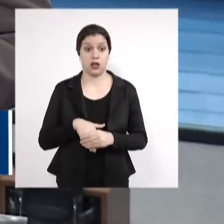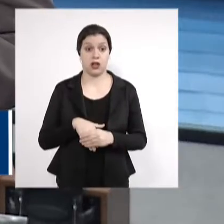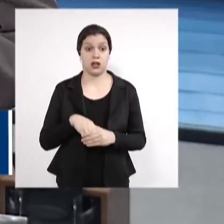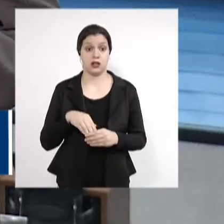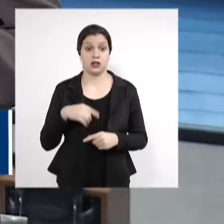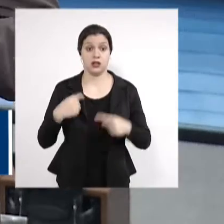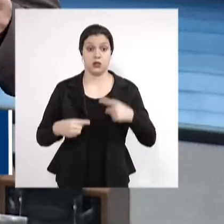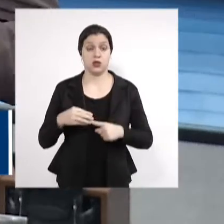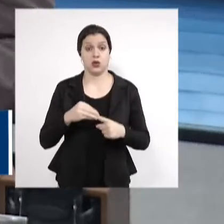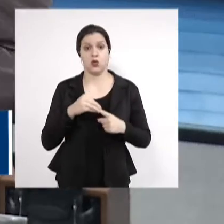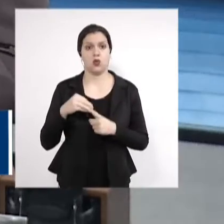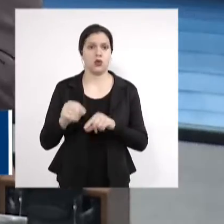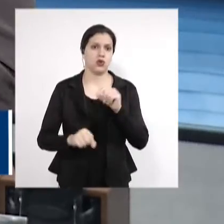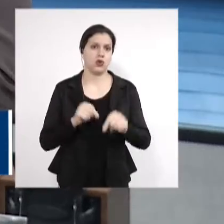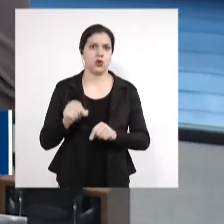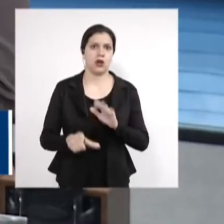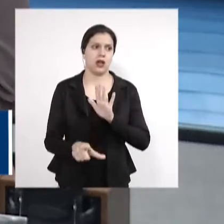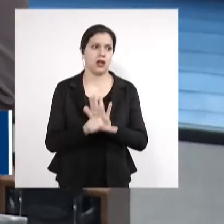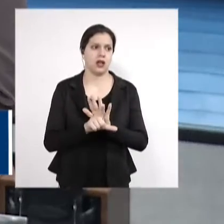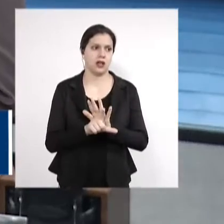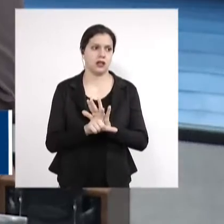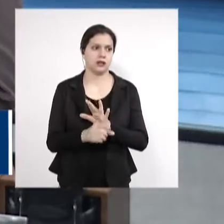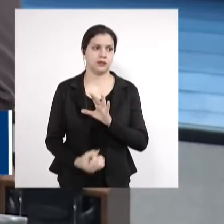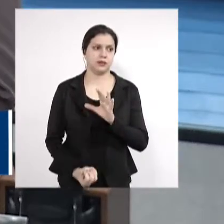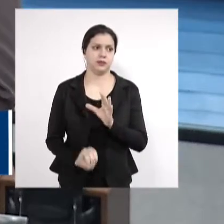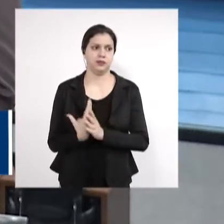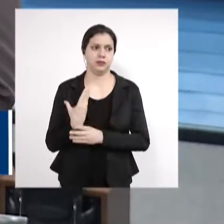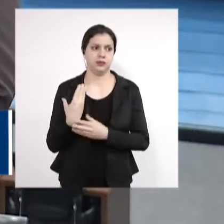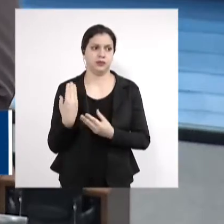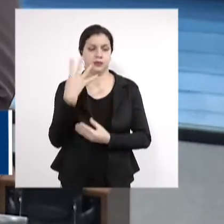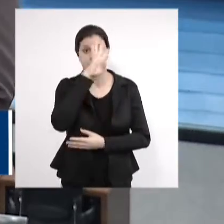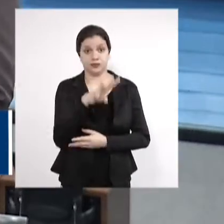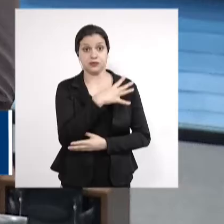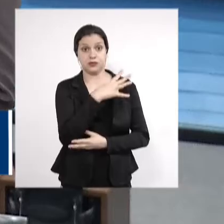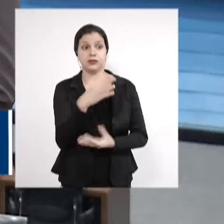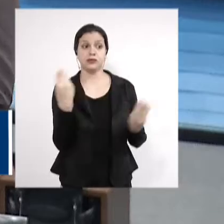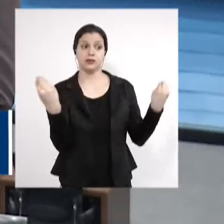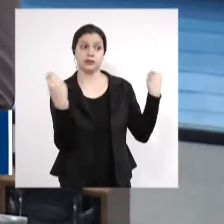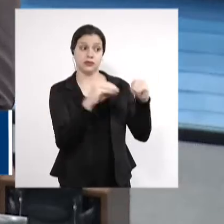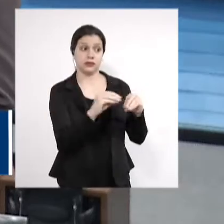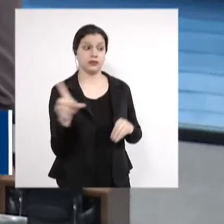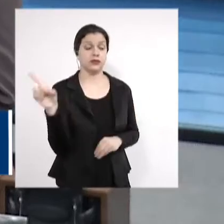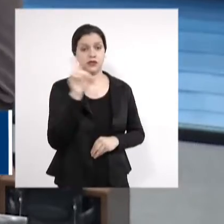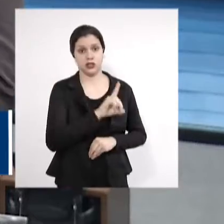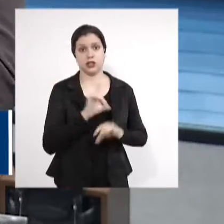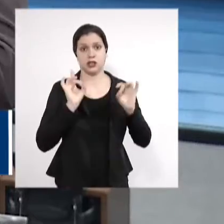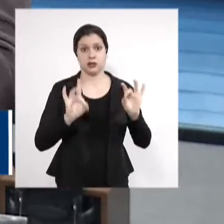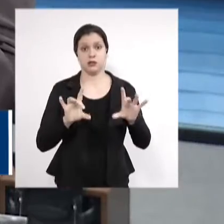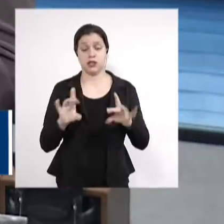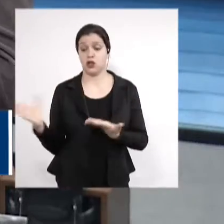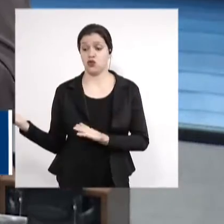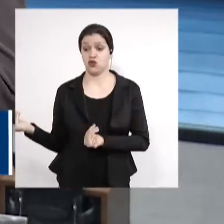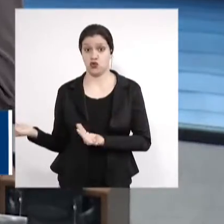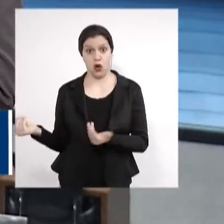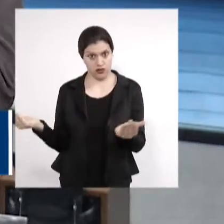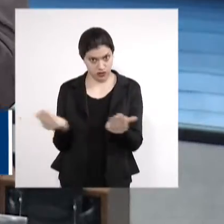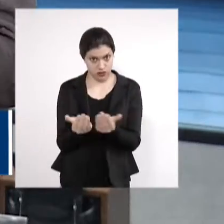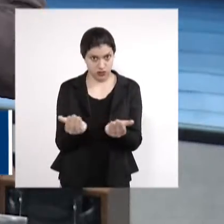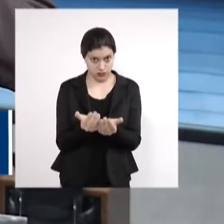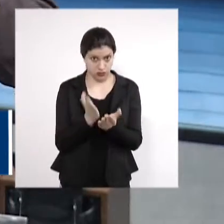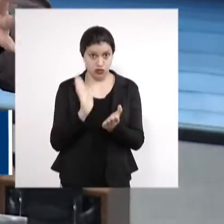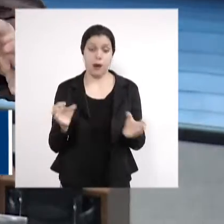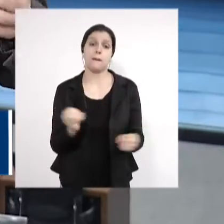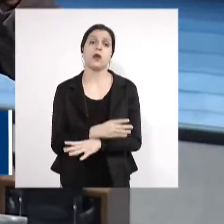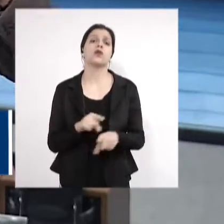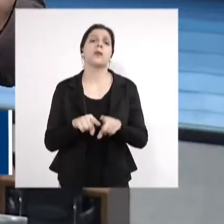discussão única. A lei, ela instituiu no calendário oficial de eventos do Estado o Dia da Juventude Evangélica. O dia foi instituído. O